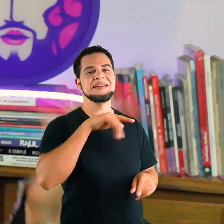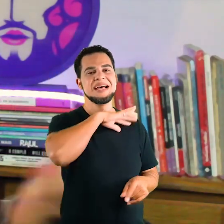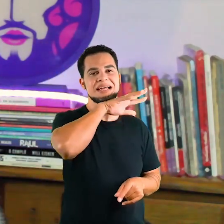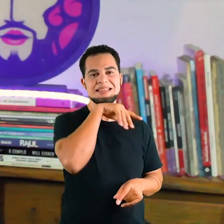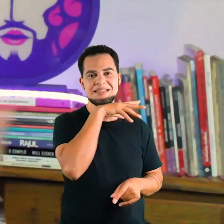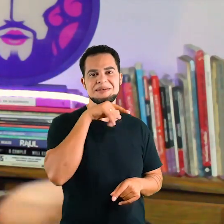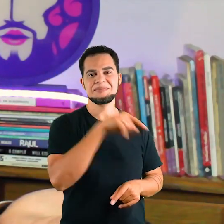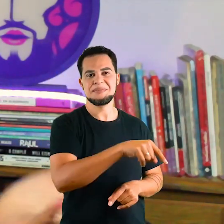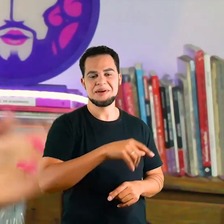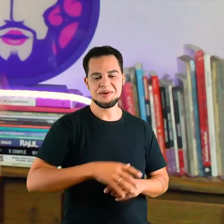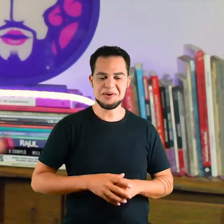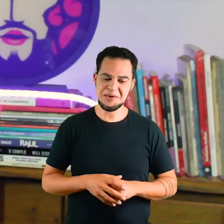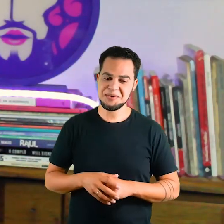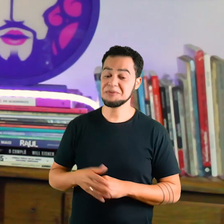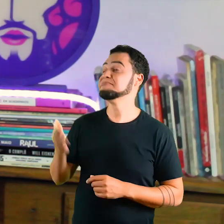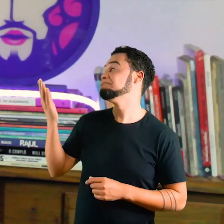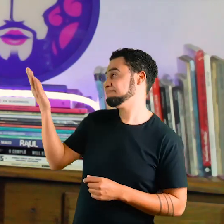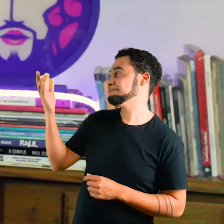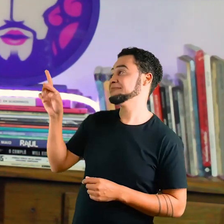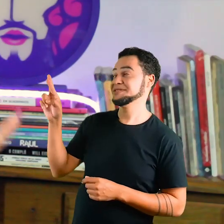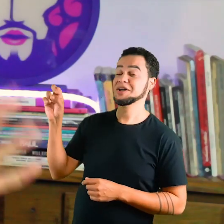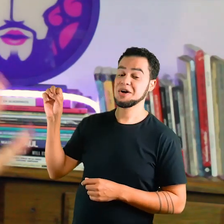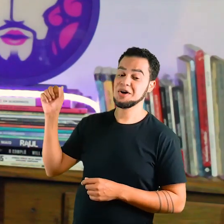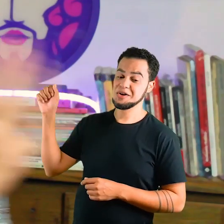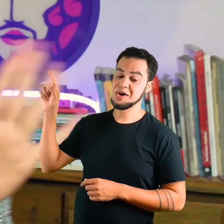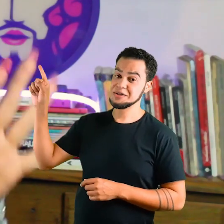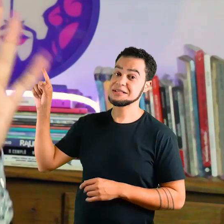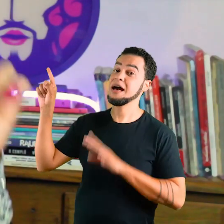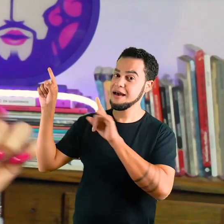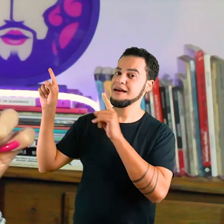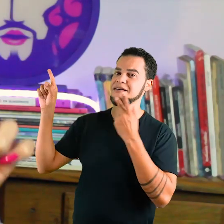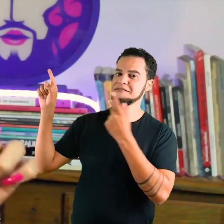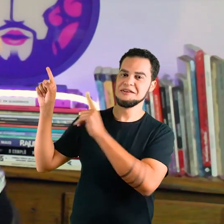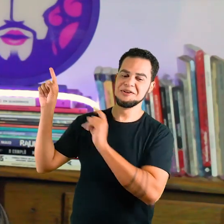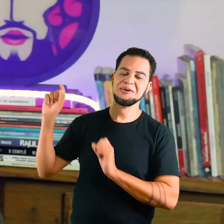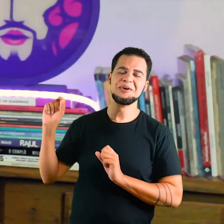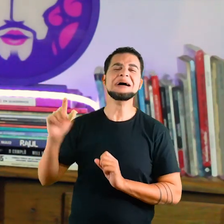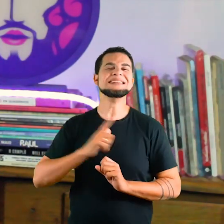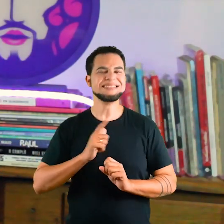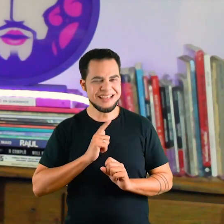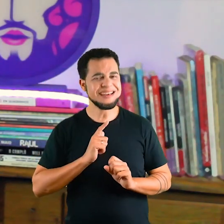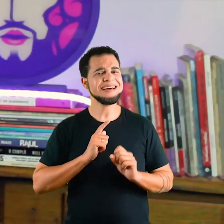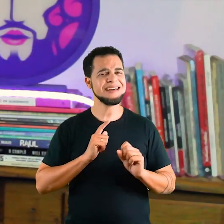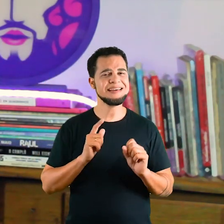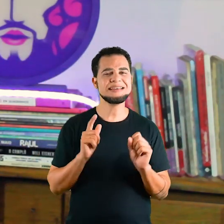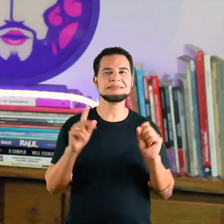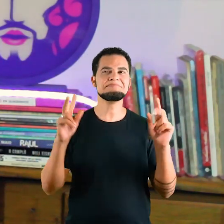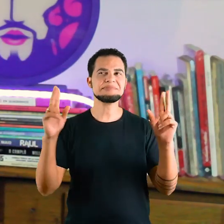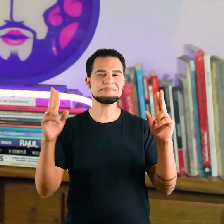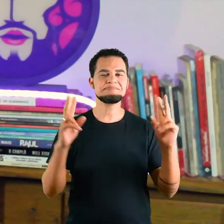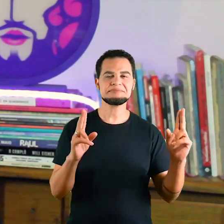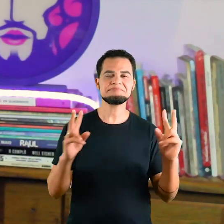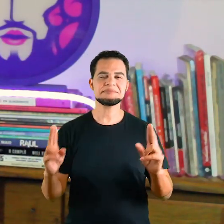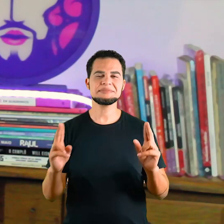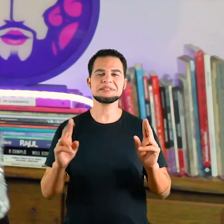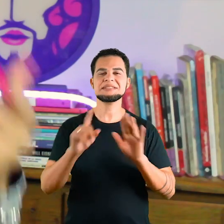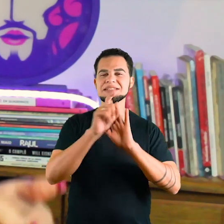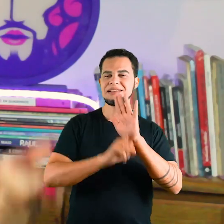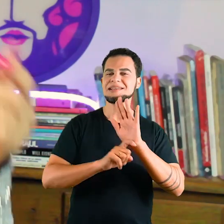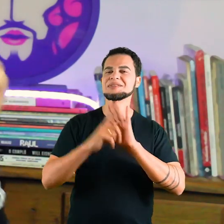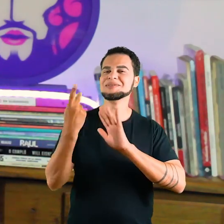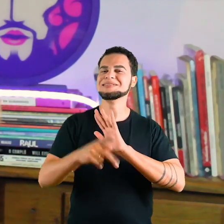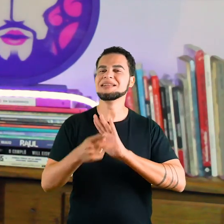né? Parafraseando aqui a Rosa Luxemburgo. E não sou eu, foi a Rosa. Tem até trechos de relato dele, né, no texto, sobre